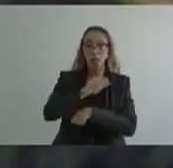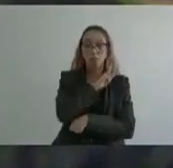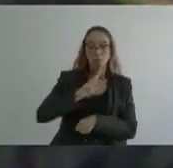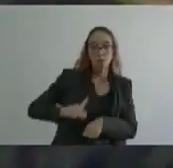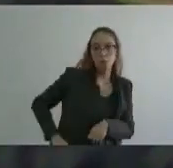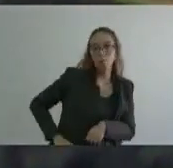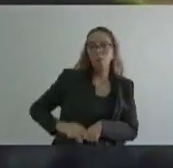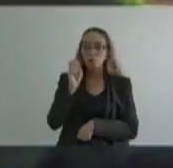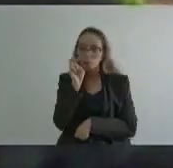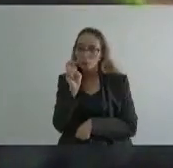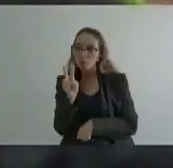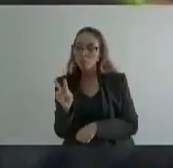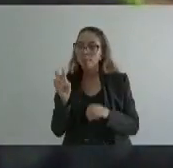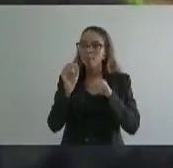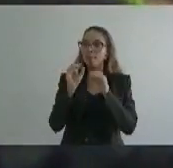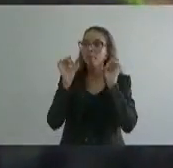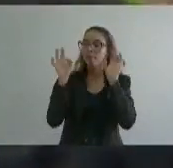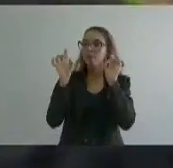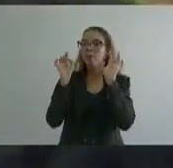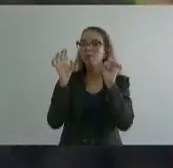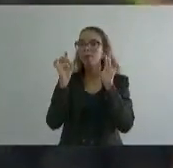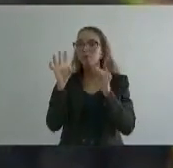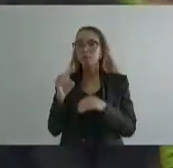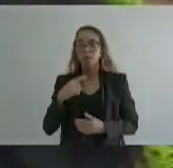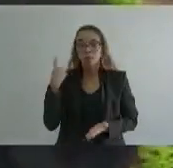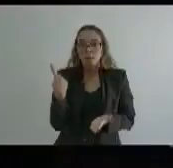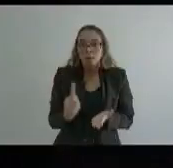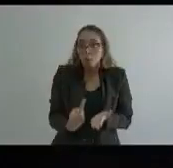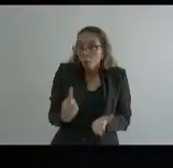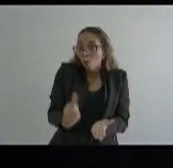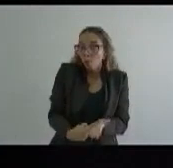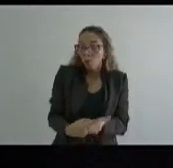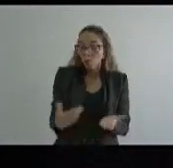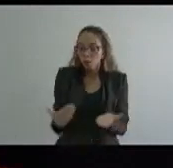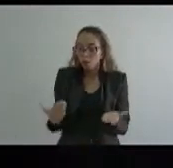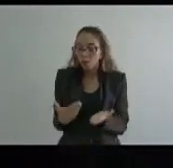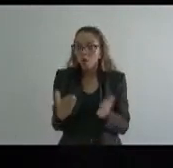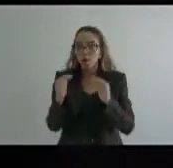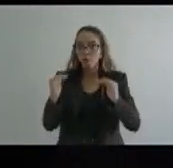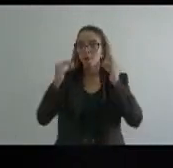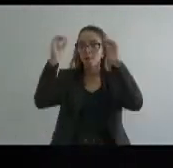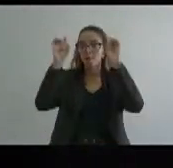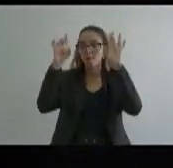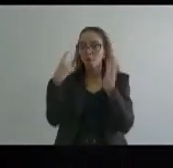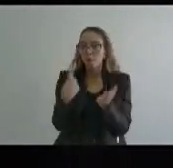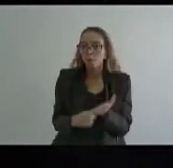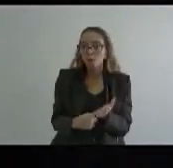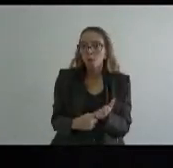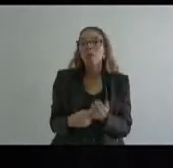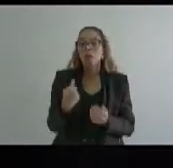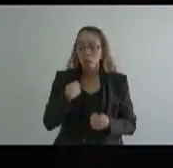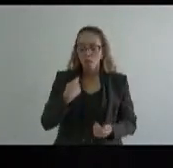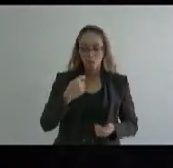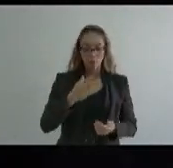especial do Tribunal de Contas a partir do pacto que Vossa Excelência já propôs, do qual eu estou aqui já afirmando que